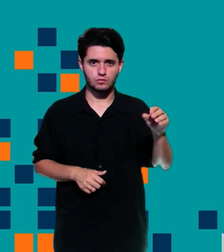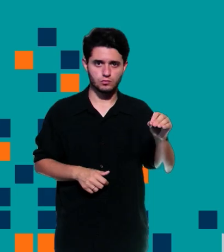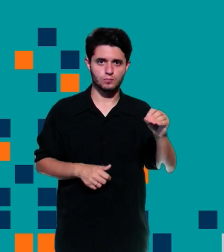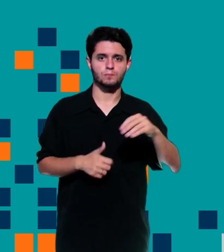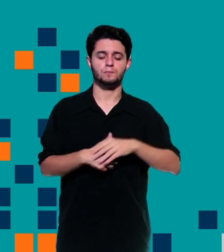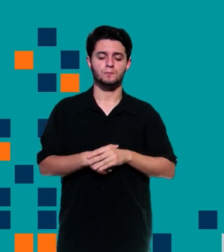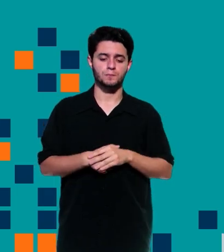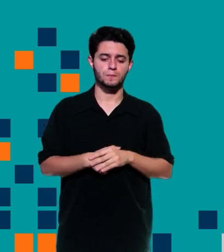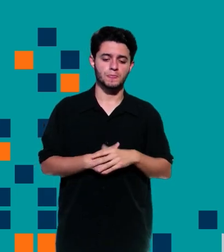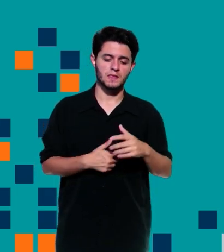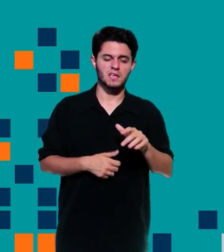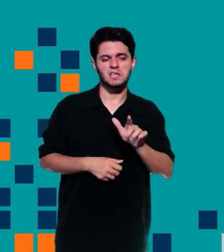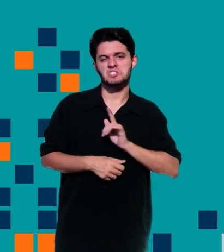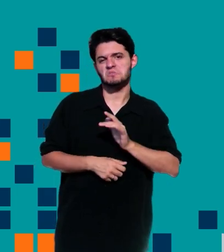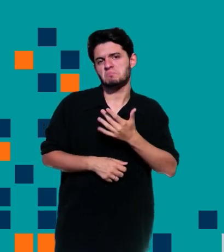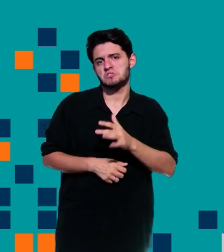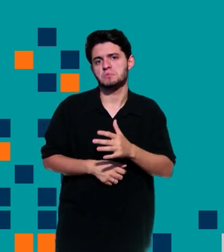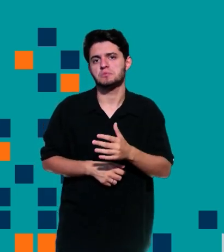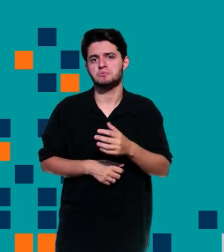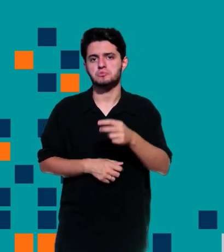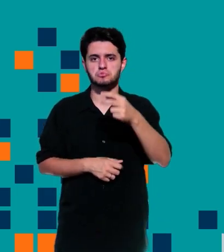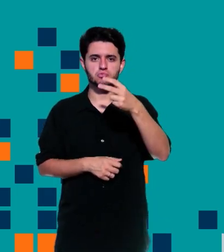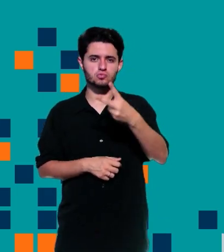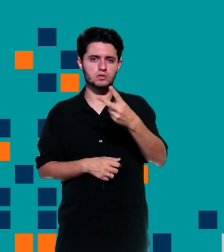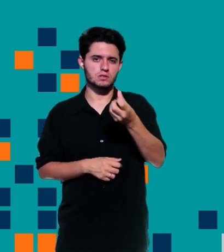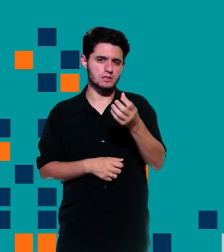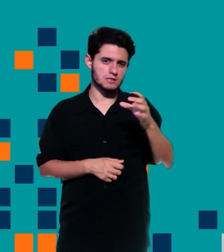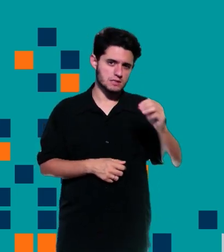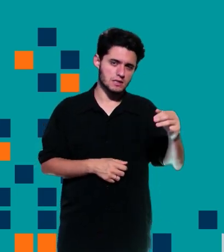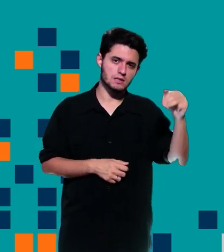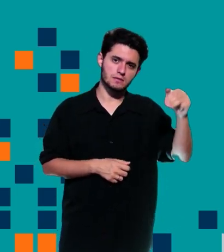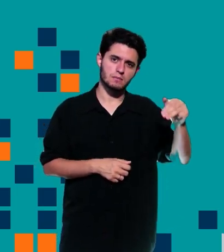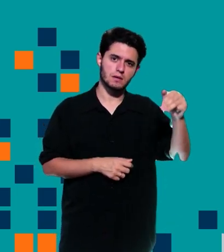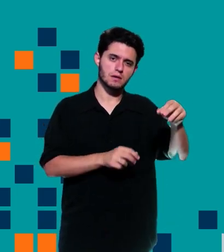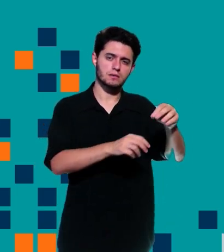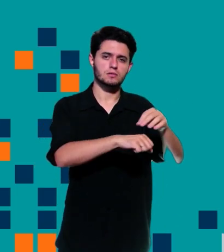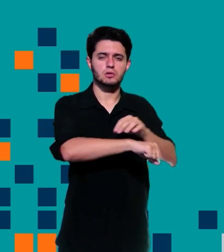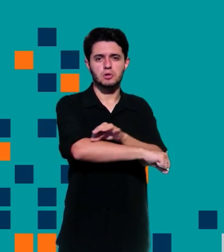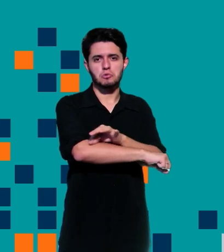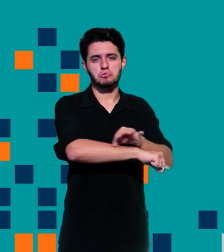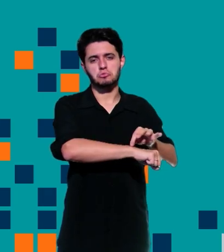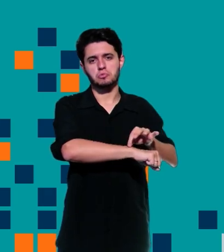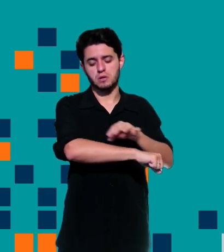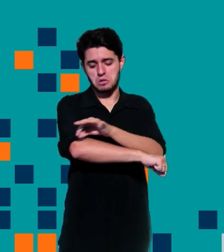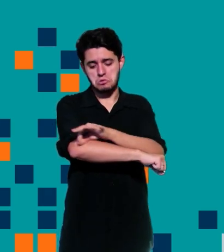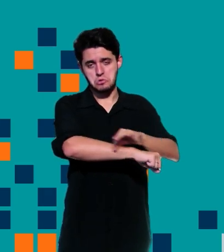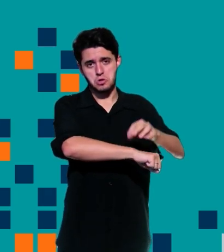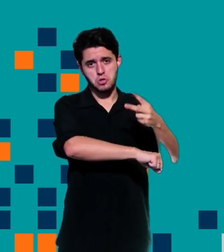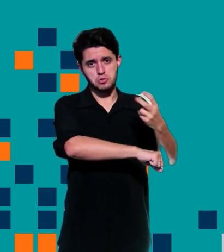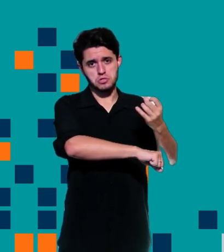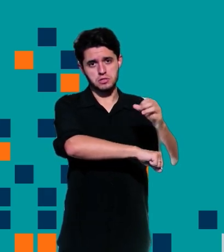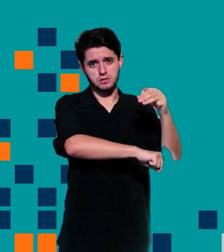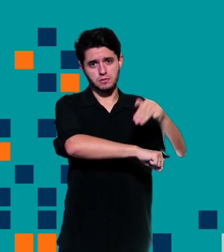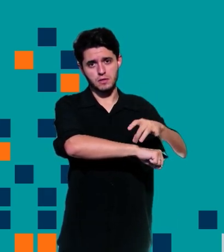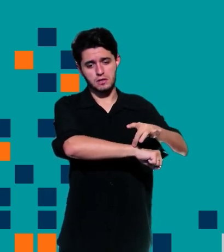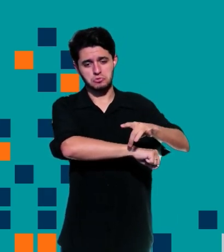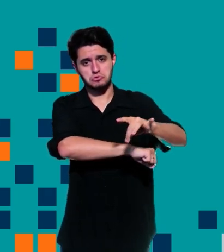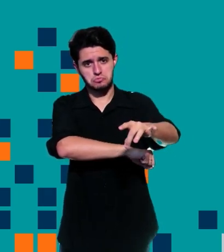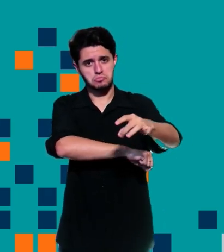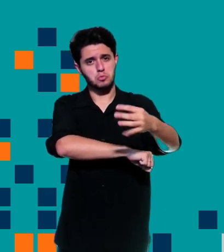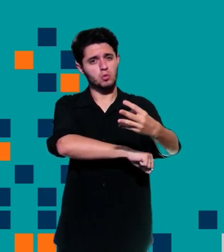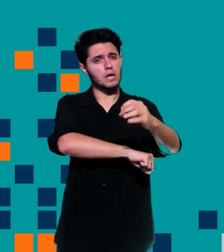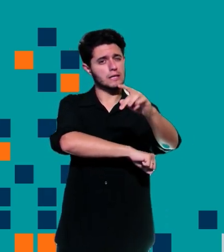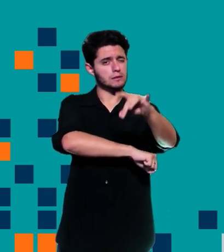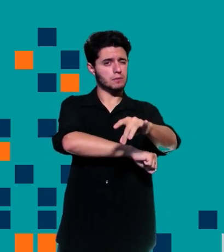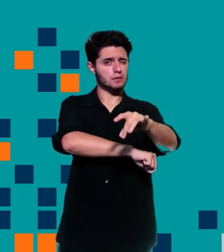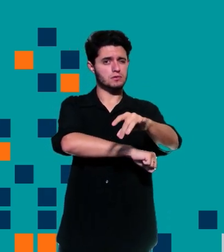2.600, esse vinha para 28 mil metros quadrados, é o pavilhão de São Cristóvão, lá no Rio. Hoje a gente tem quase como se fosse um coliseu, a Feira